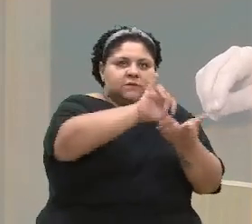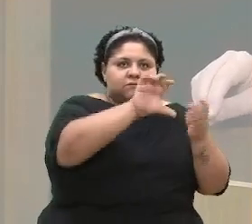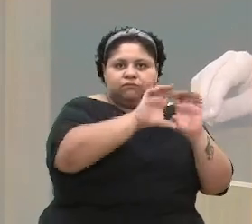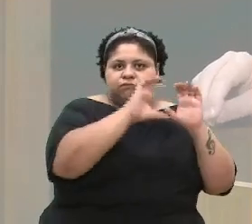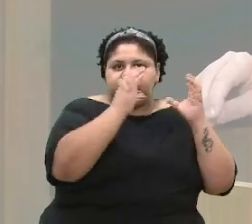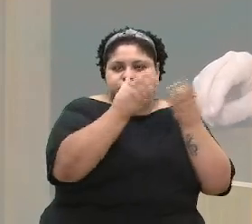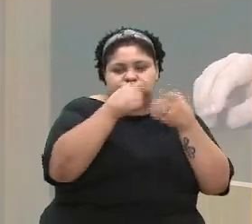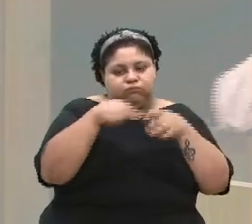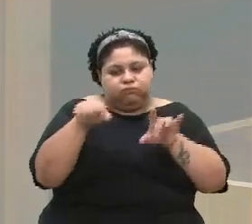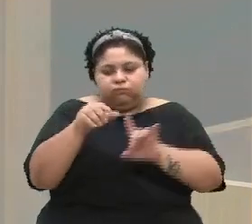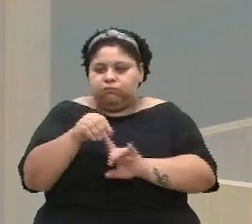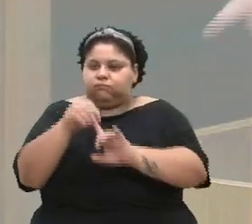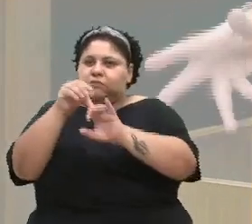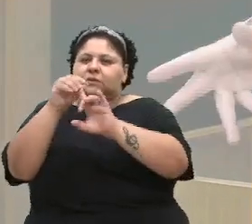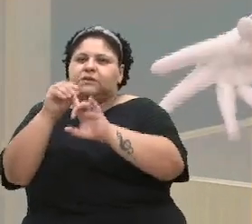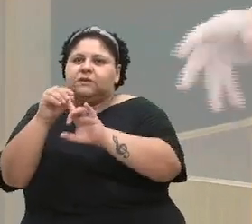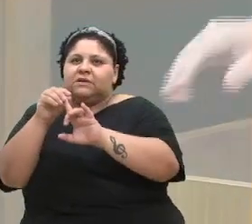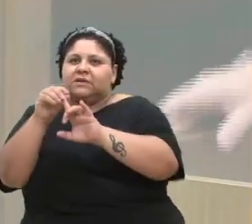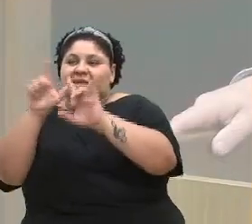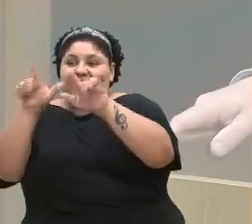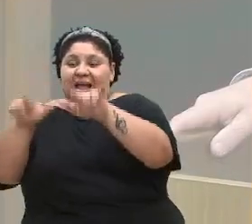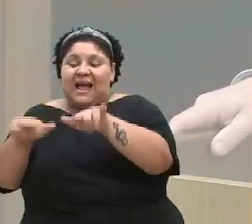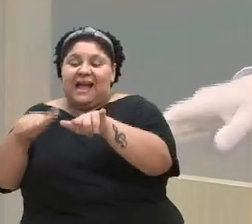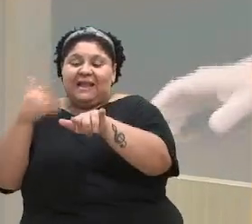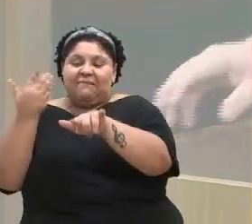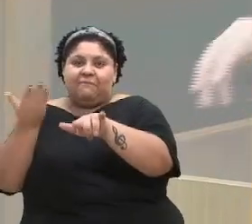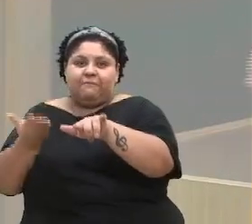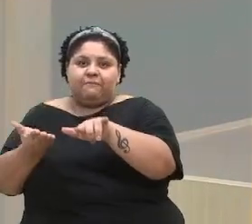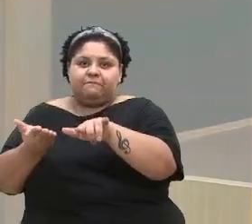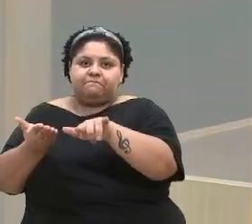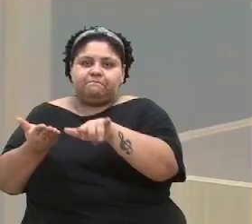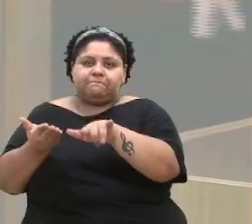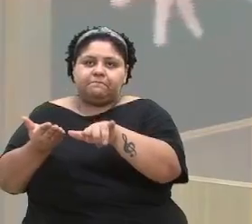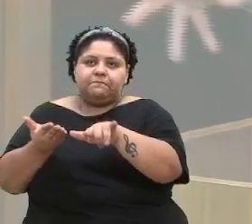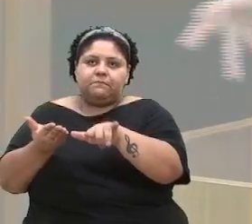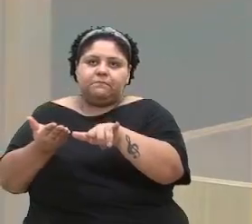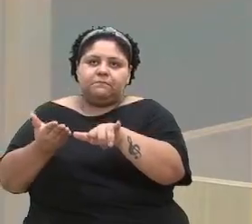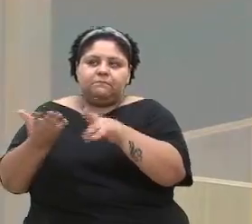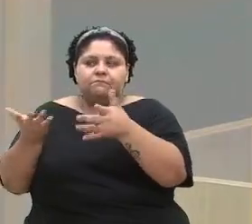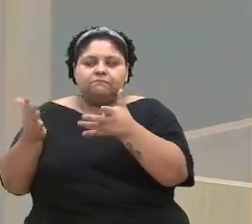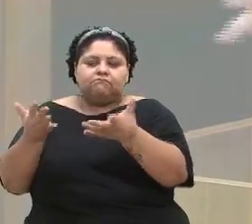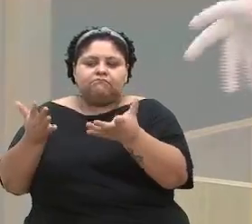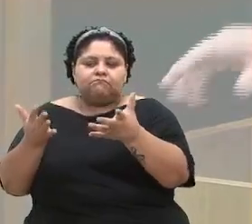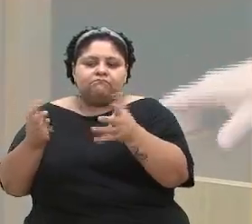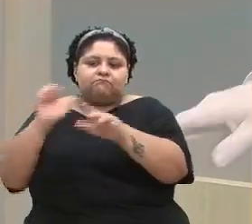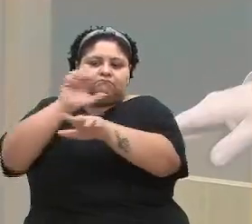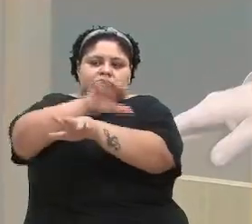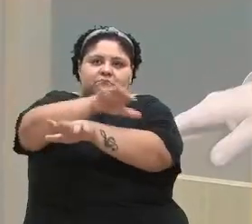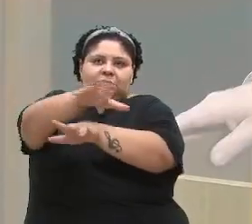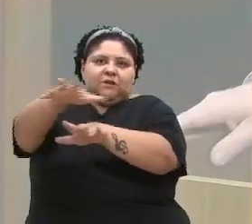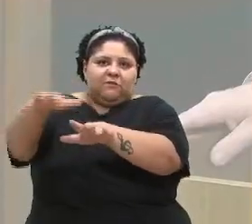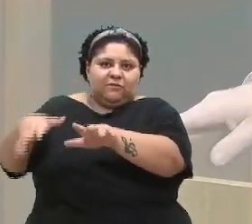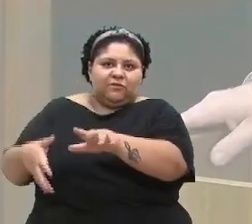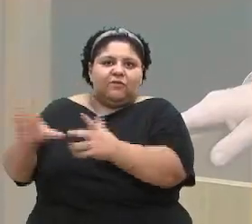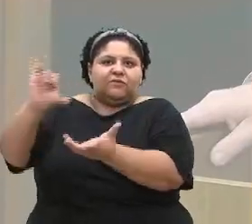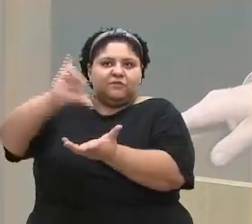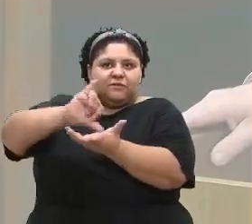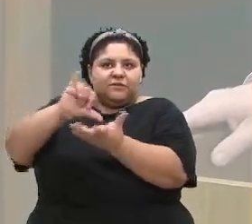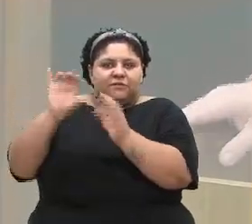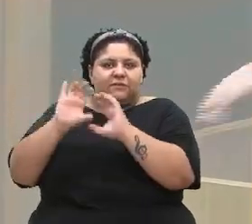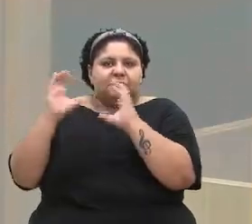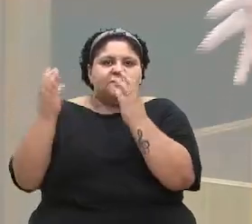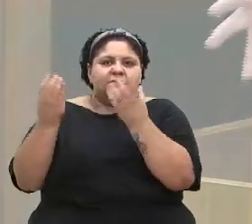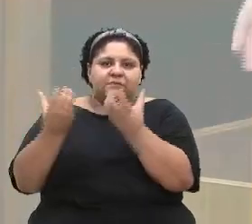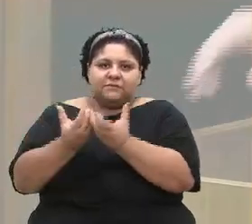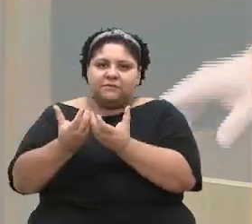mas principalmente daquela área que, às vezes, é o entorno do centro comunitário, é